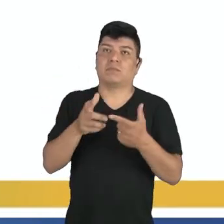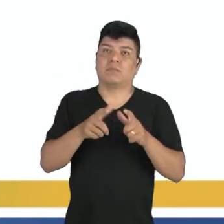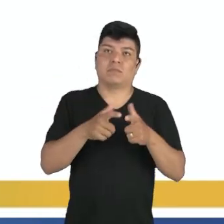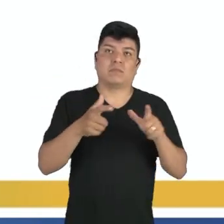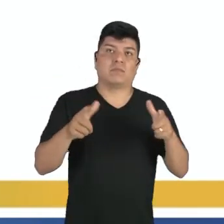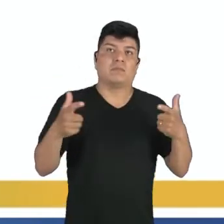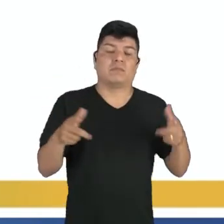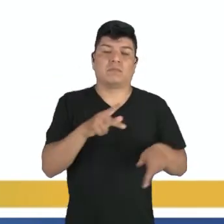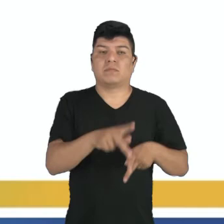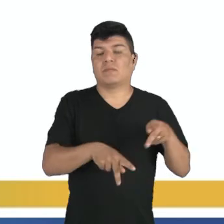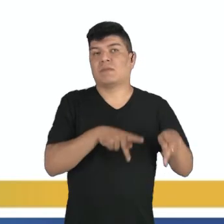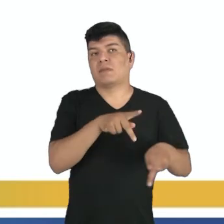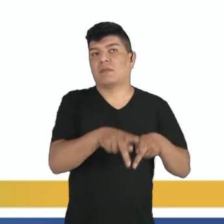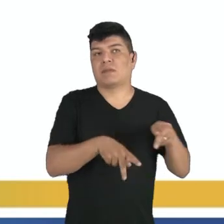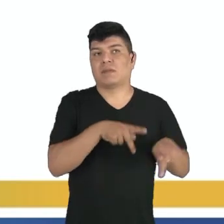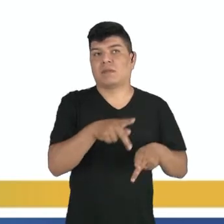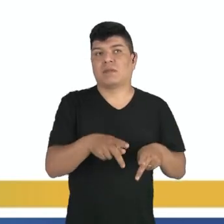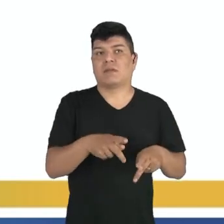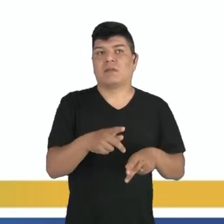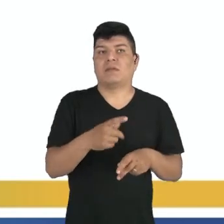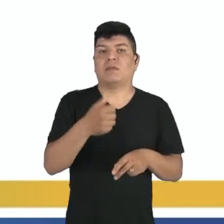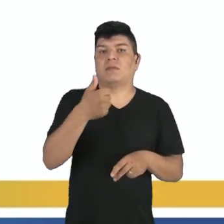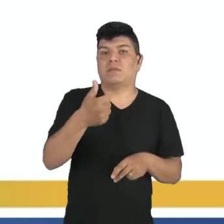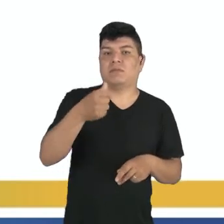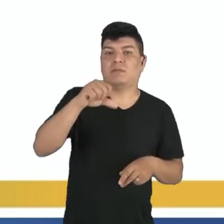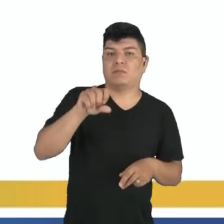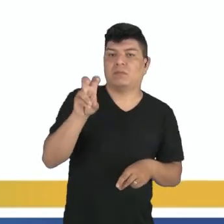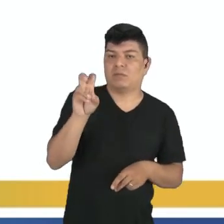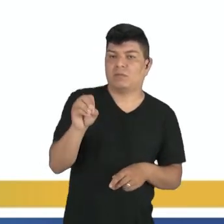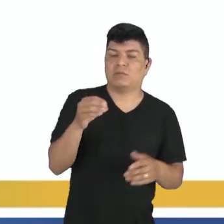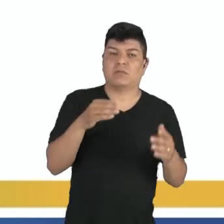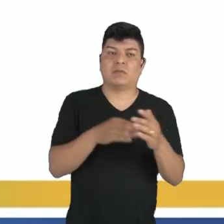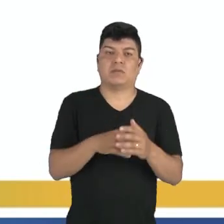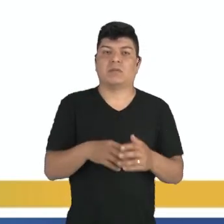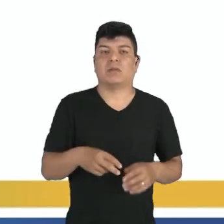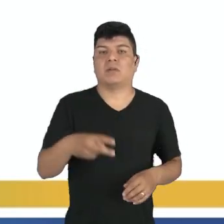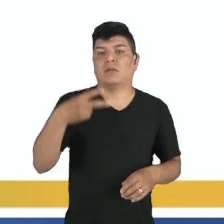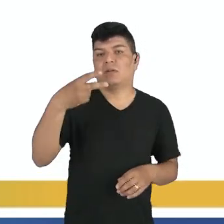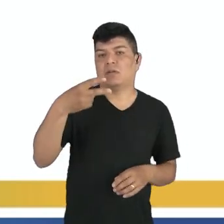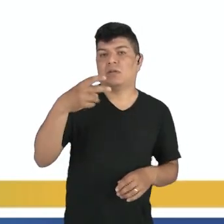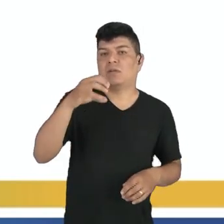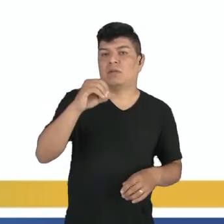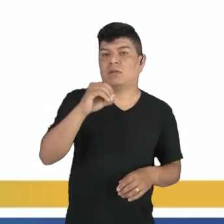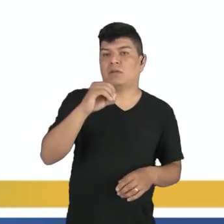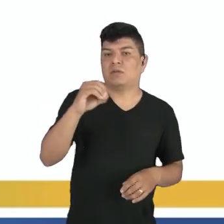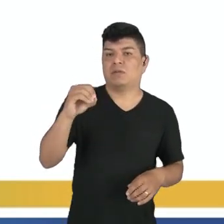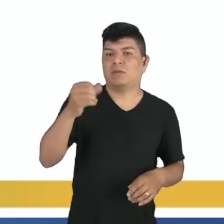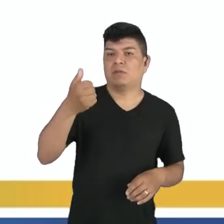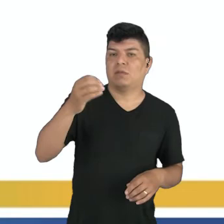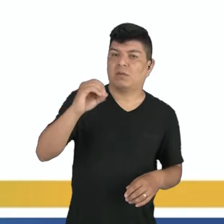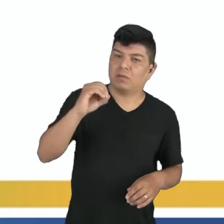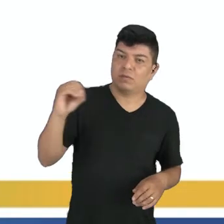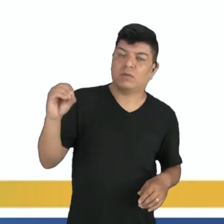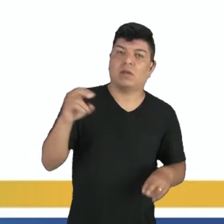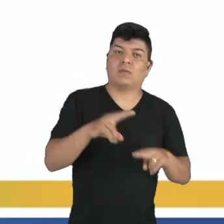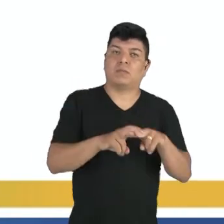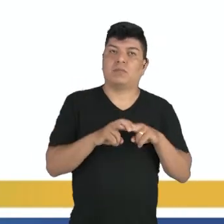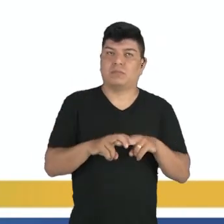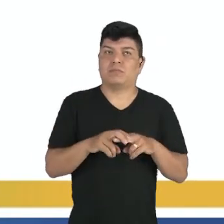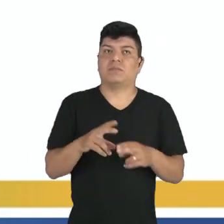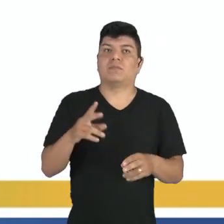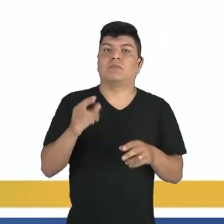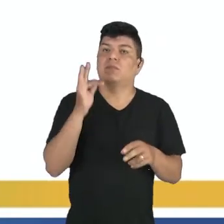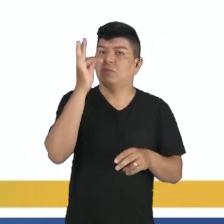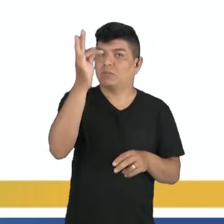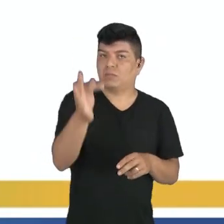o crescimento da população de 1950 dois mil e cem uma projeção do Futuro né Então